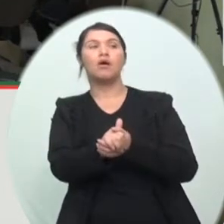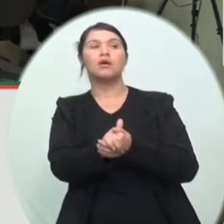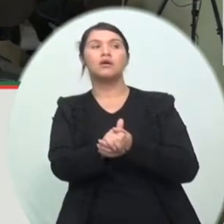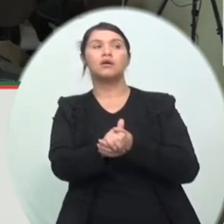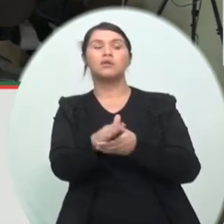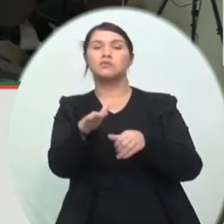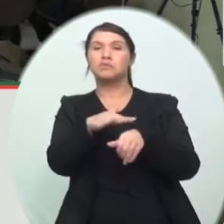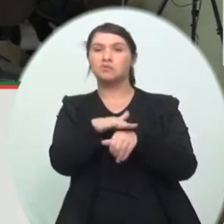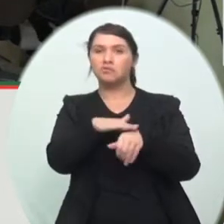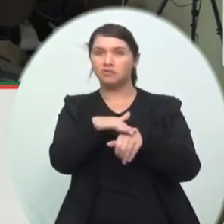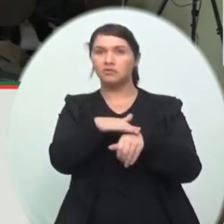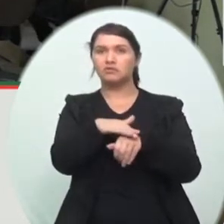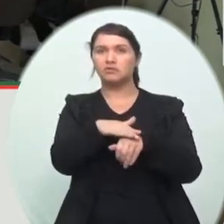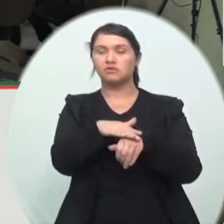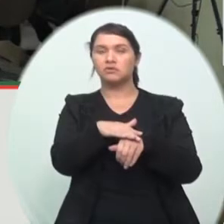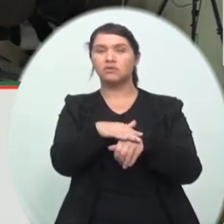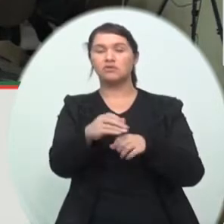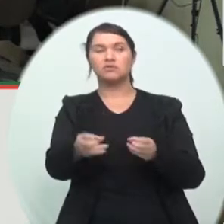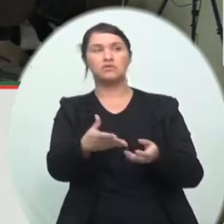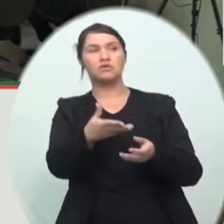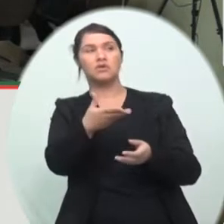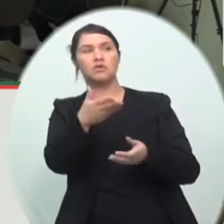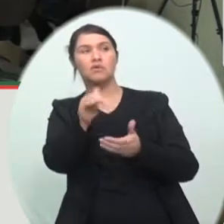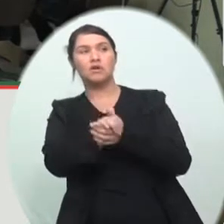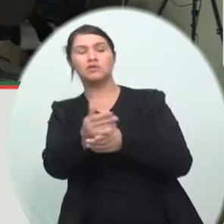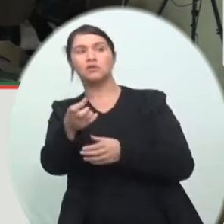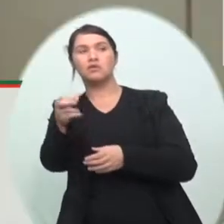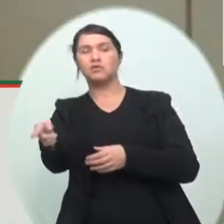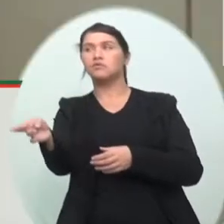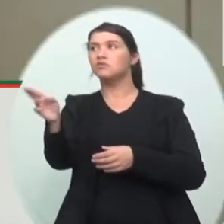esperar pelo atendimento do SUS,